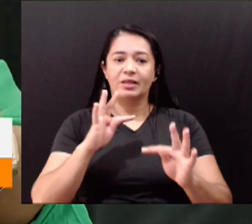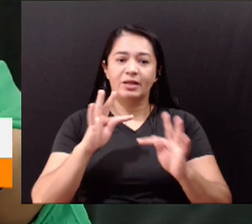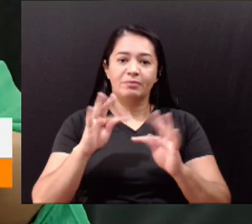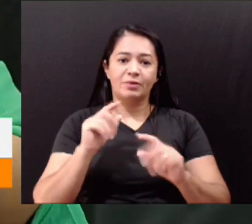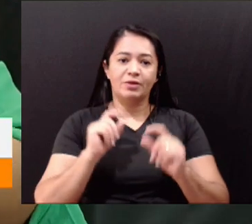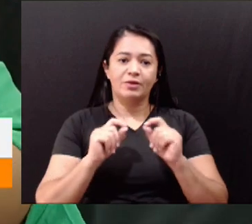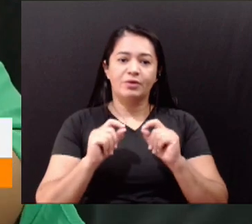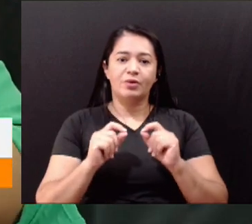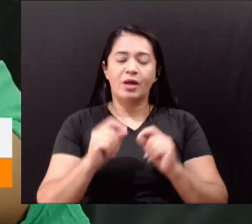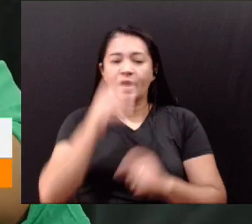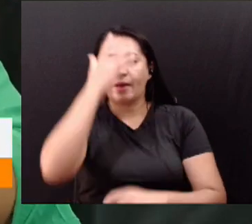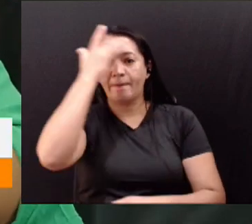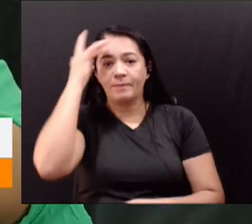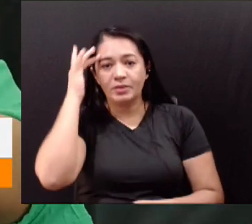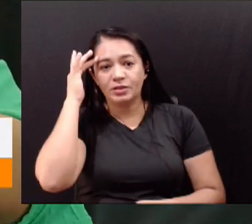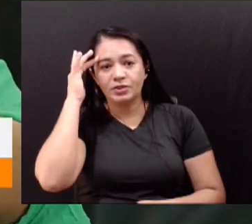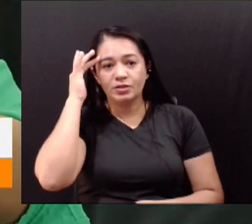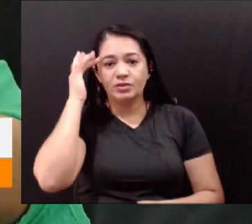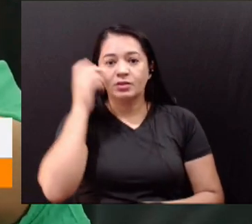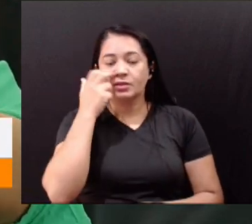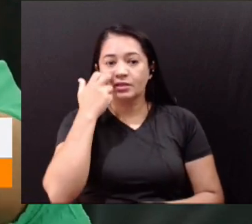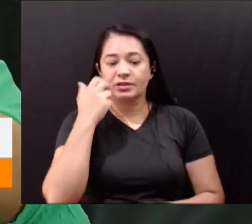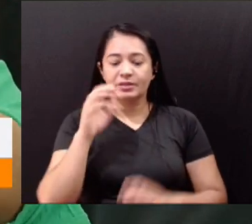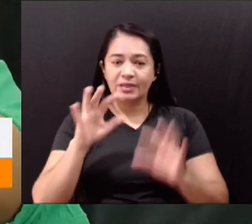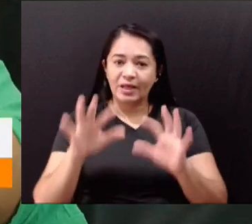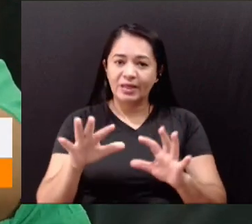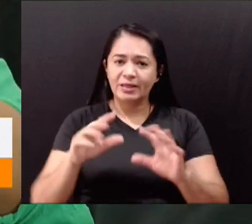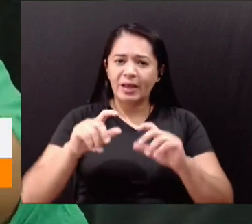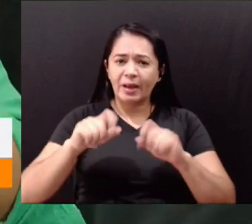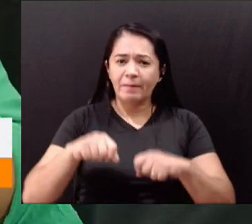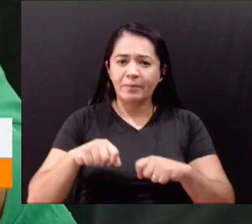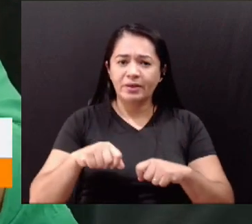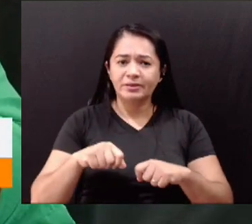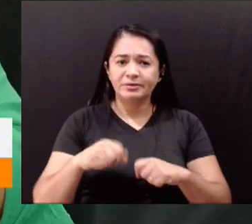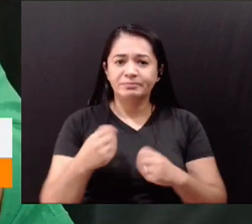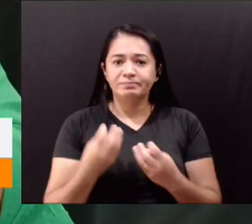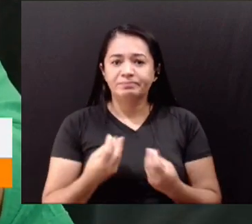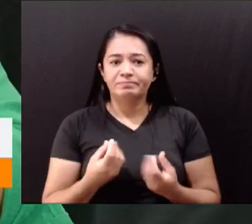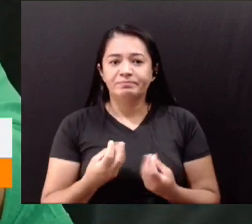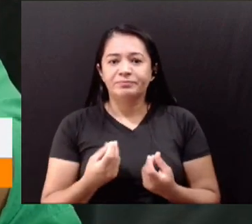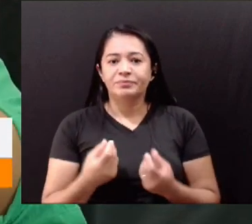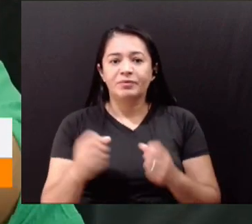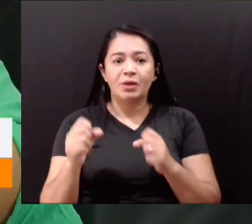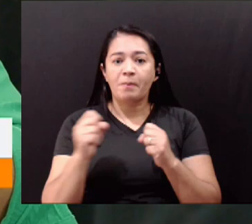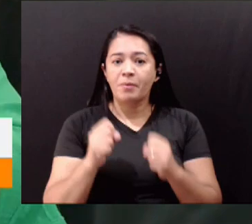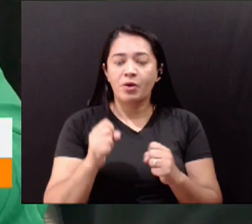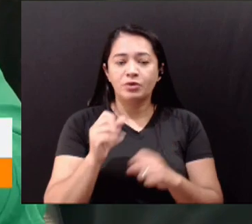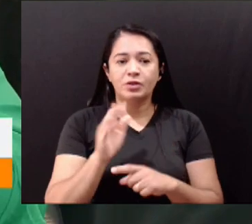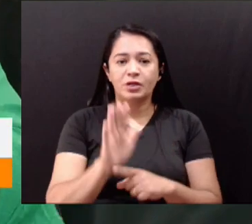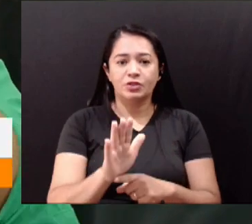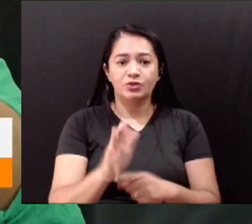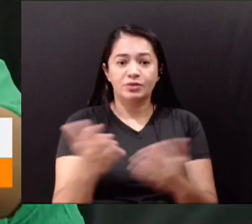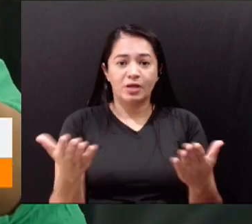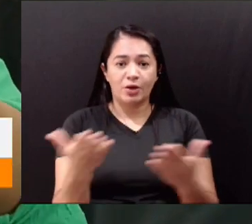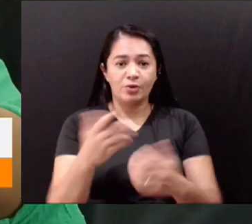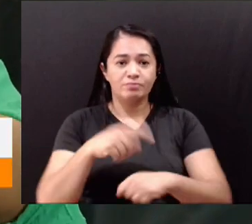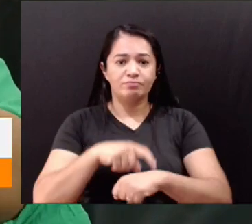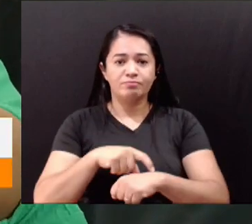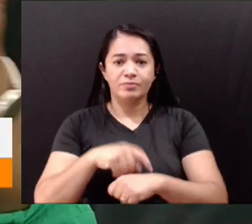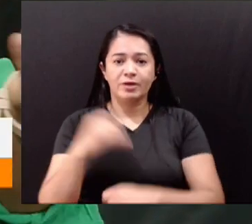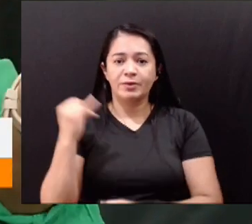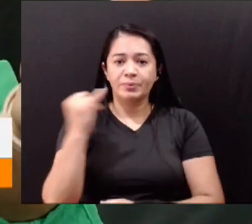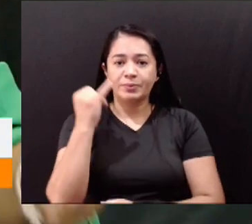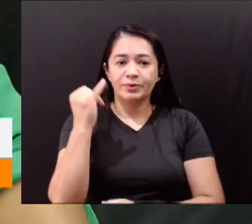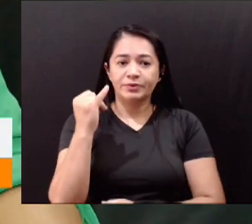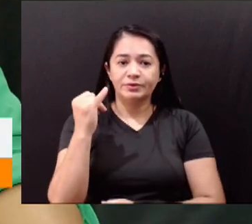pessoas, né, que estão ali capazes, que possam te ajudar nesse momento, é muito importante. E quando a gente fala